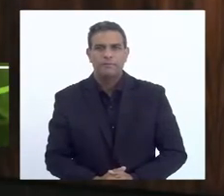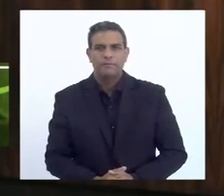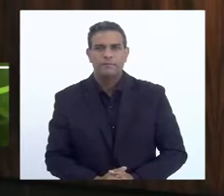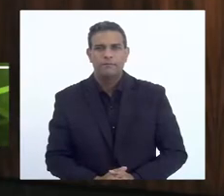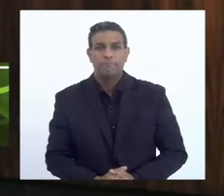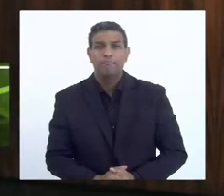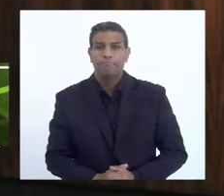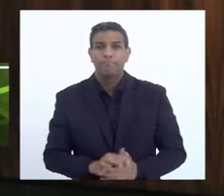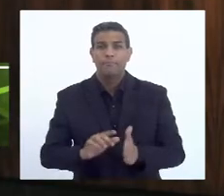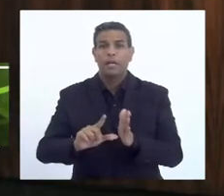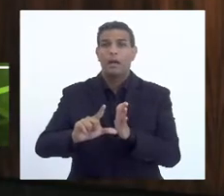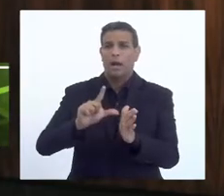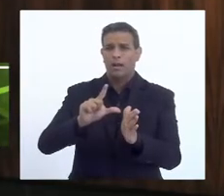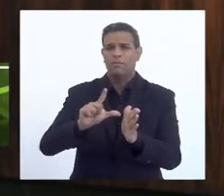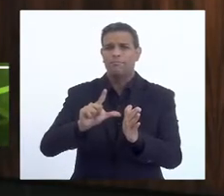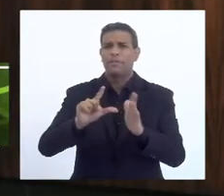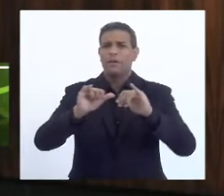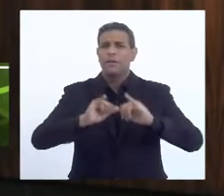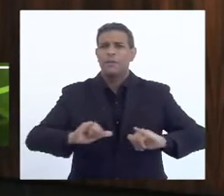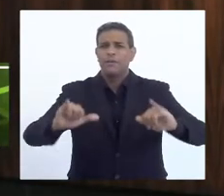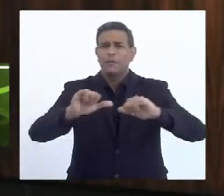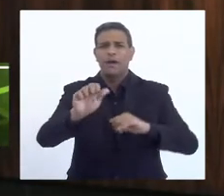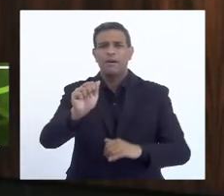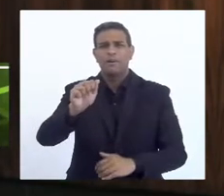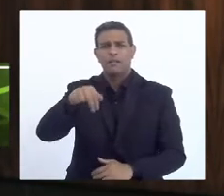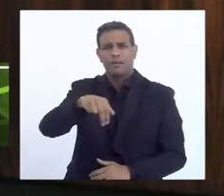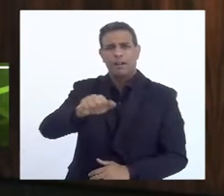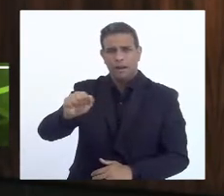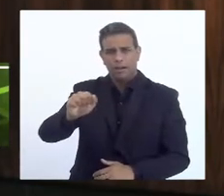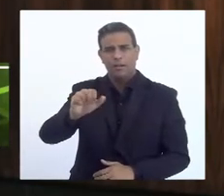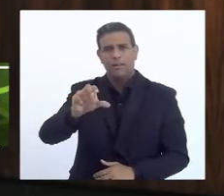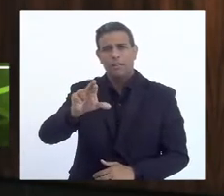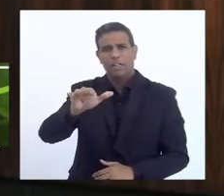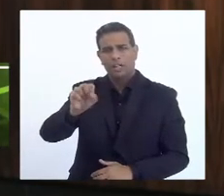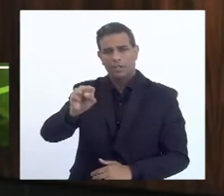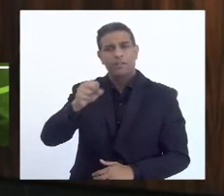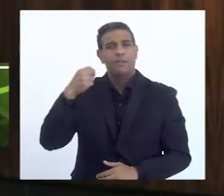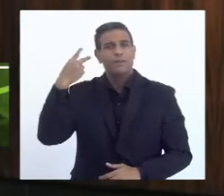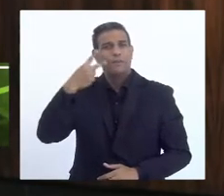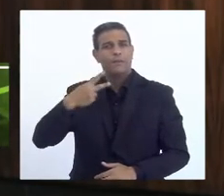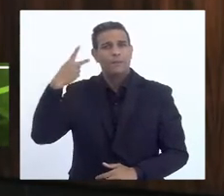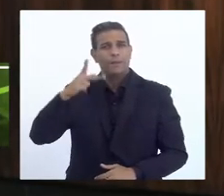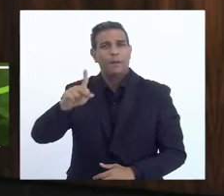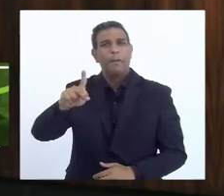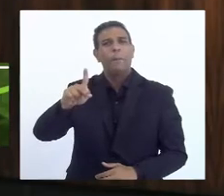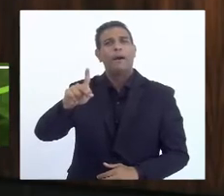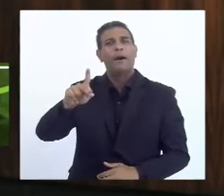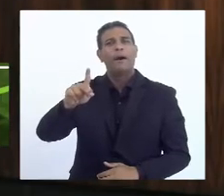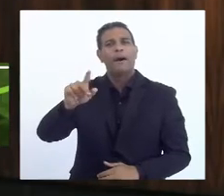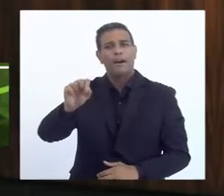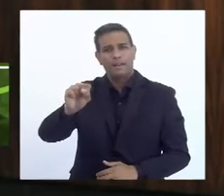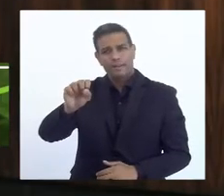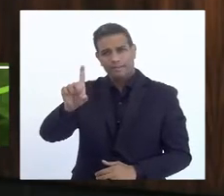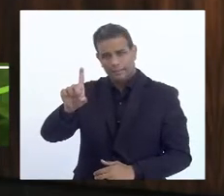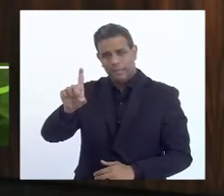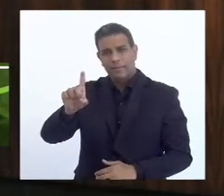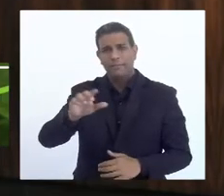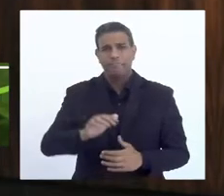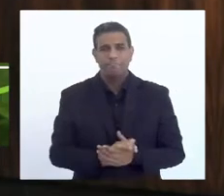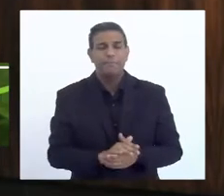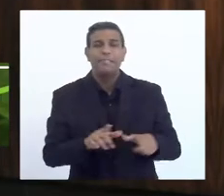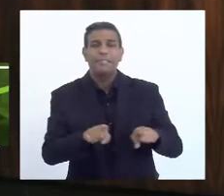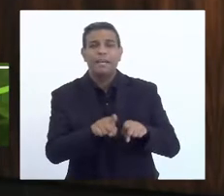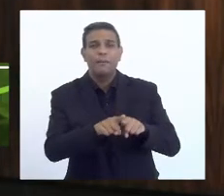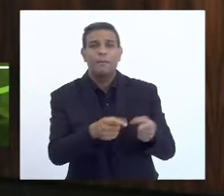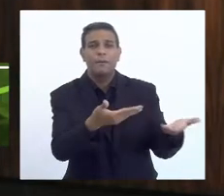Antes de anunciar a presença da Ana Cris Gêmeas, vereadora do PSD de Mesquita. E a nossa querida